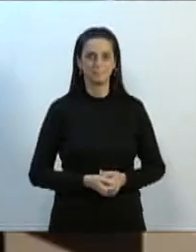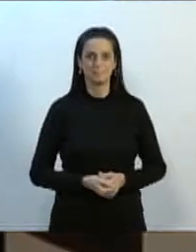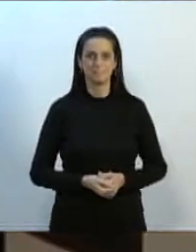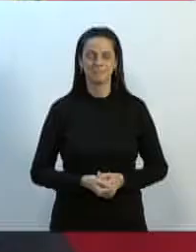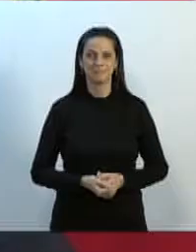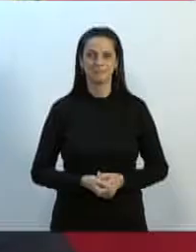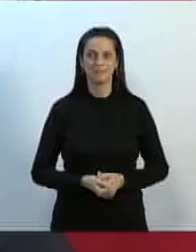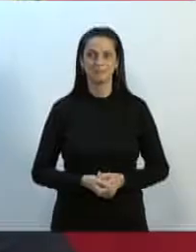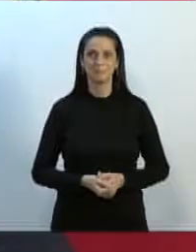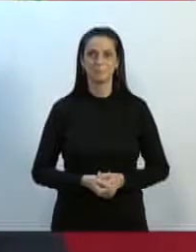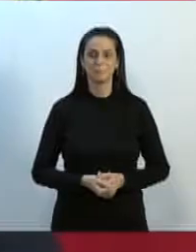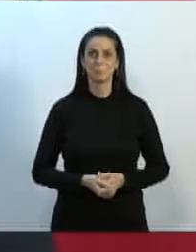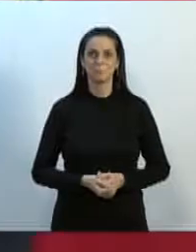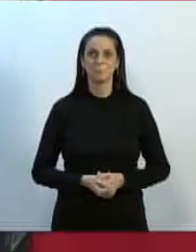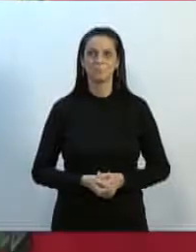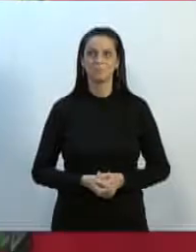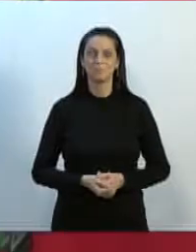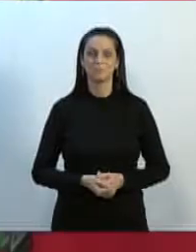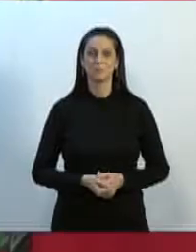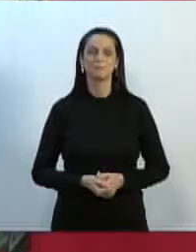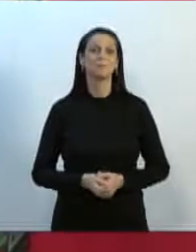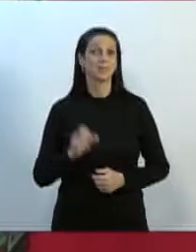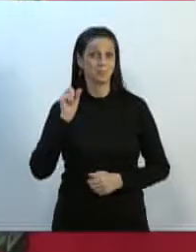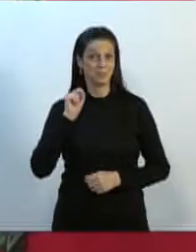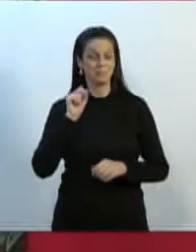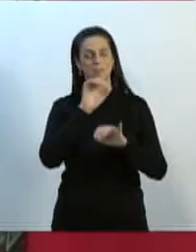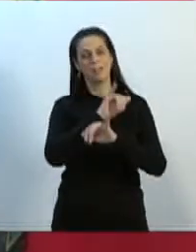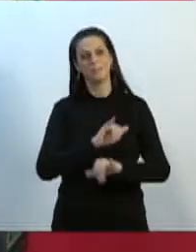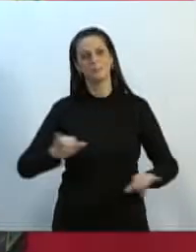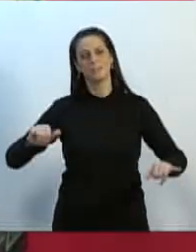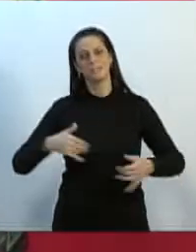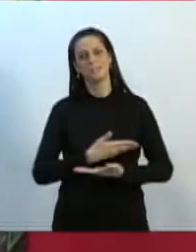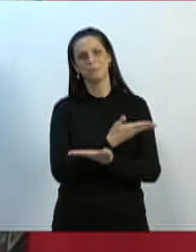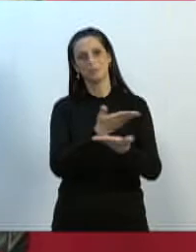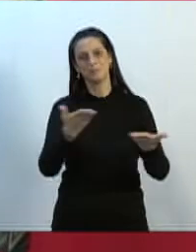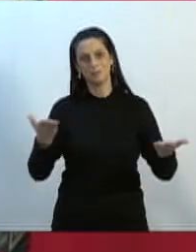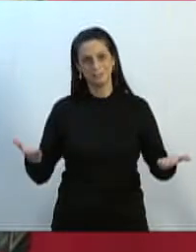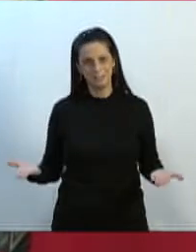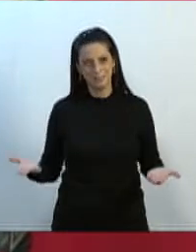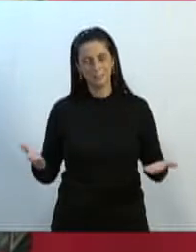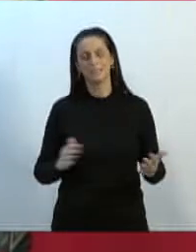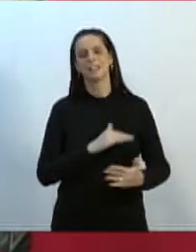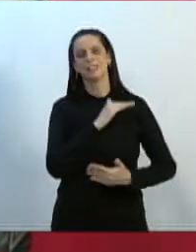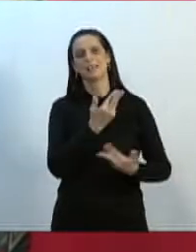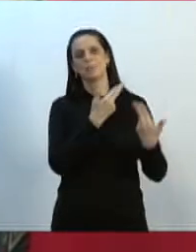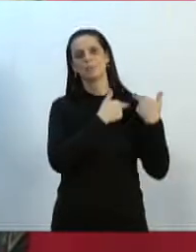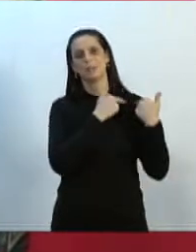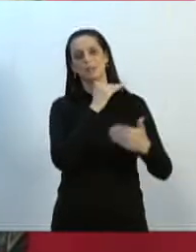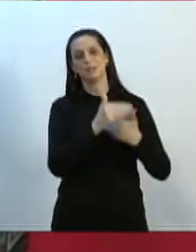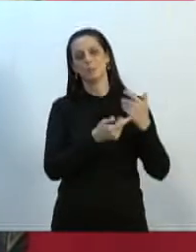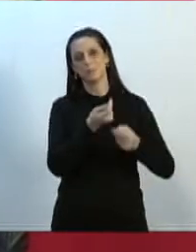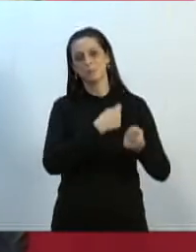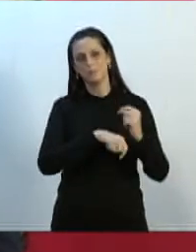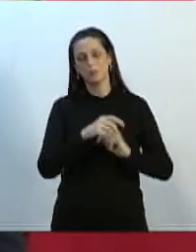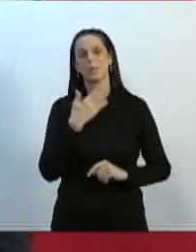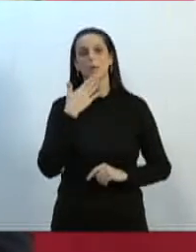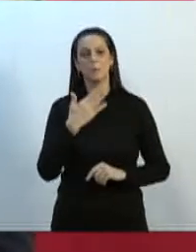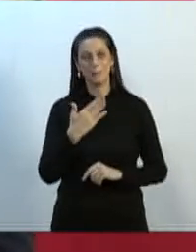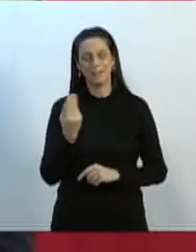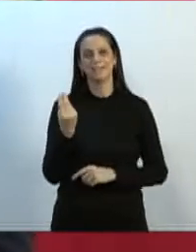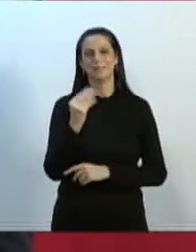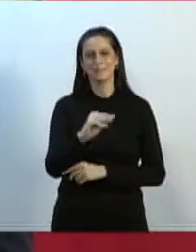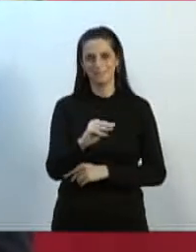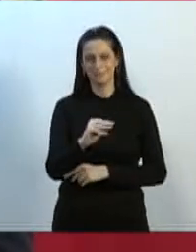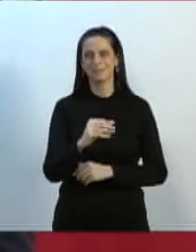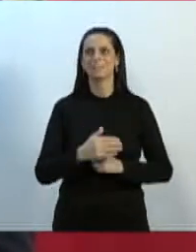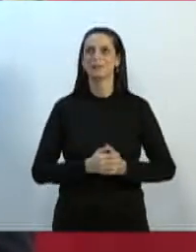www.furb.br/euquerinovar. Esse foi o recado do nosso secretário de Desenvolvimento Econômico, Silvio Zimmermann. Agora sim, a arte, por favor, Ari. que